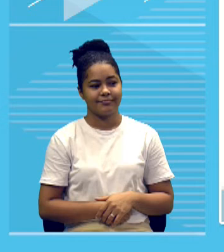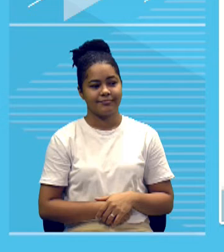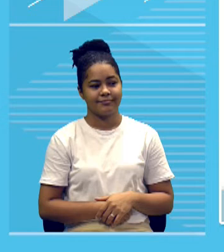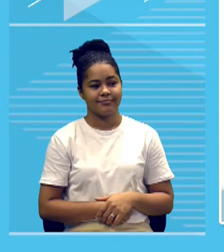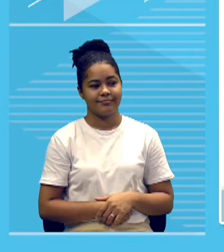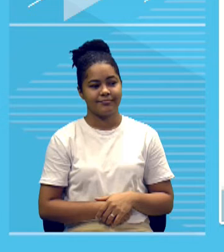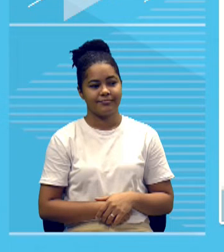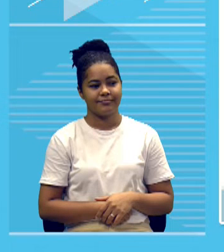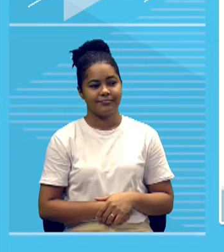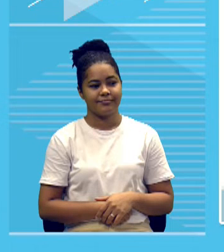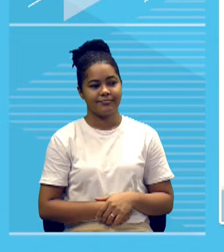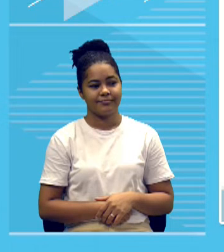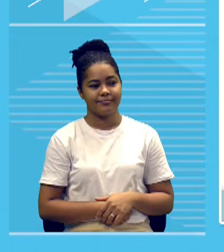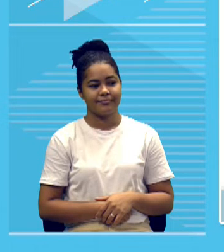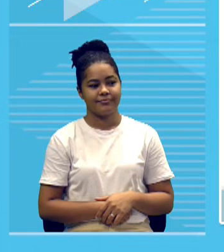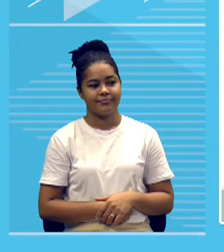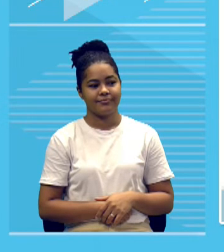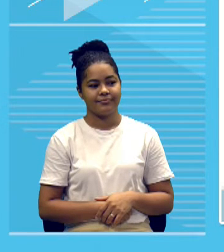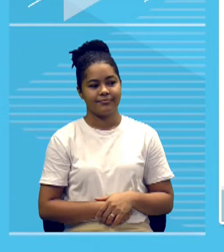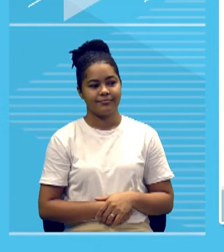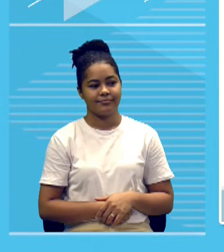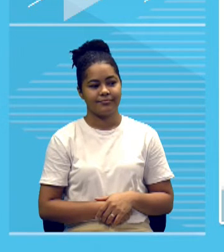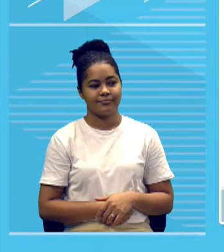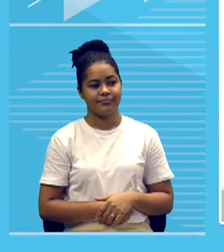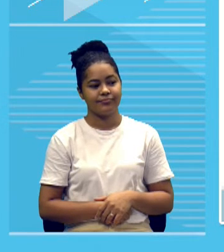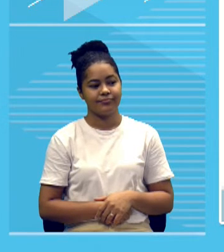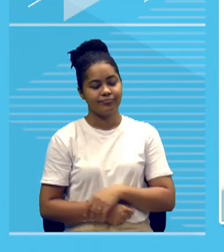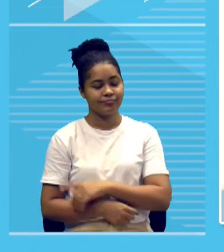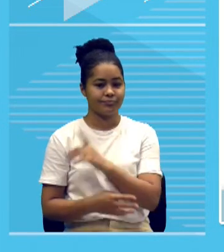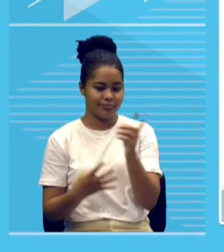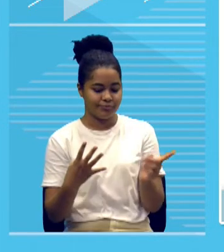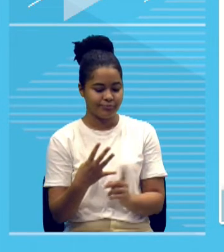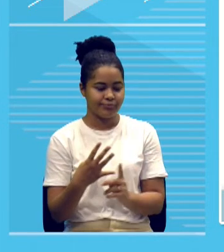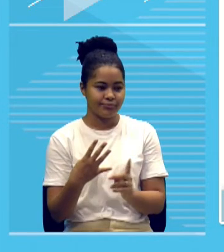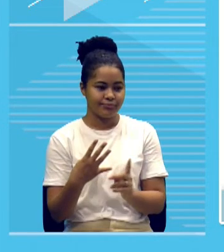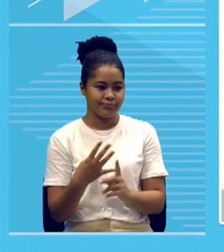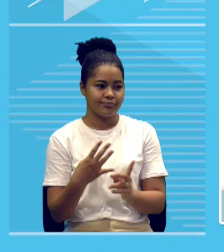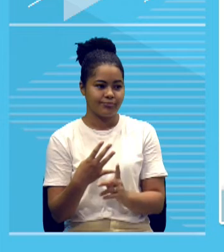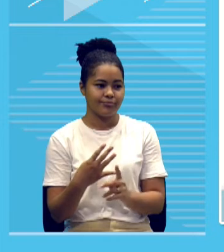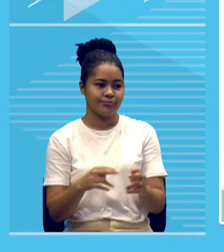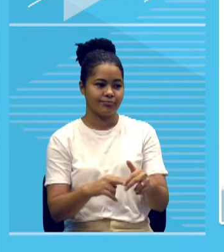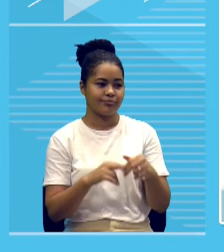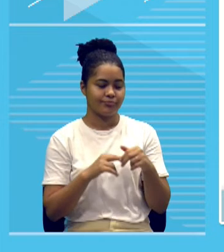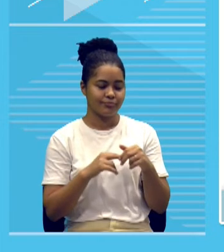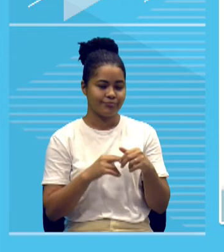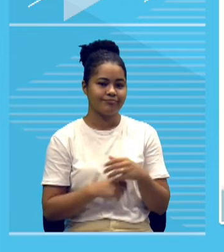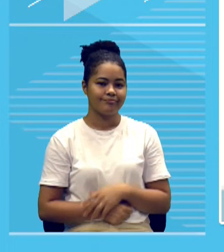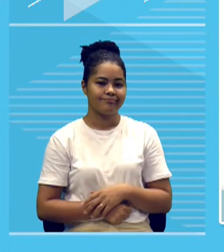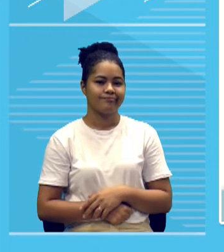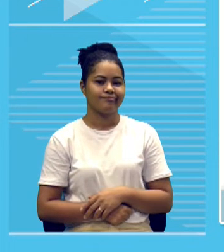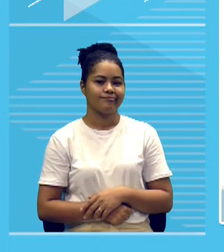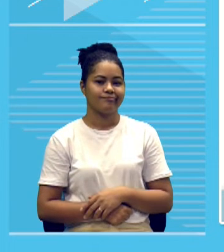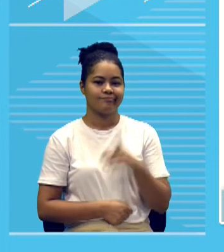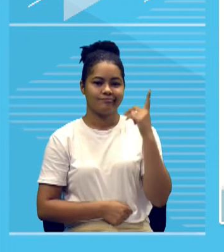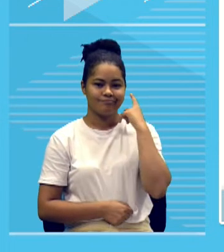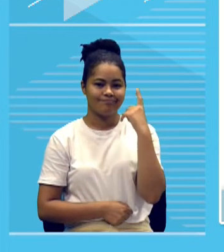essa também muitas pessoas nem sabe que existe a poluição sonora